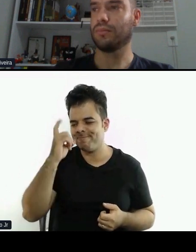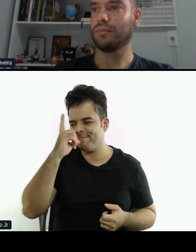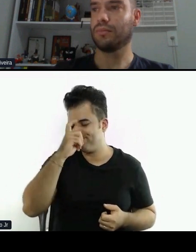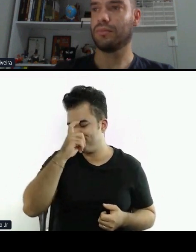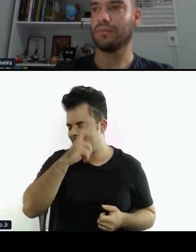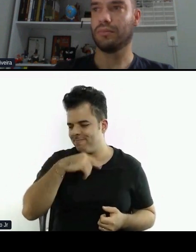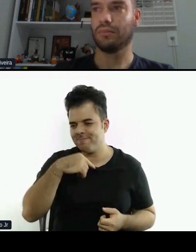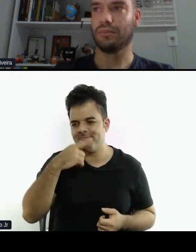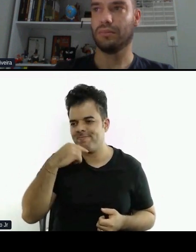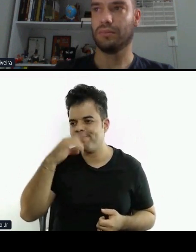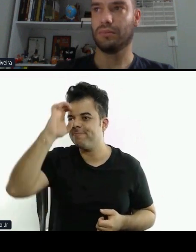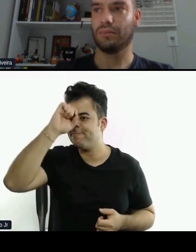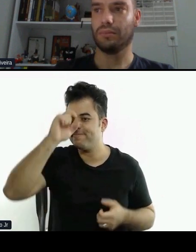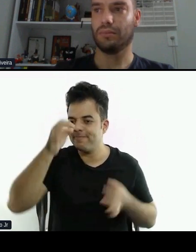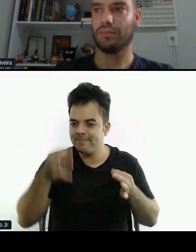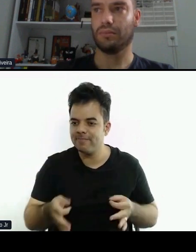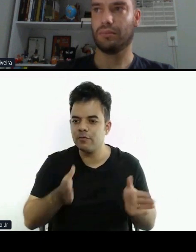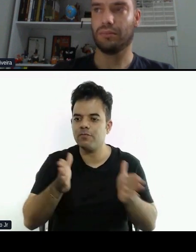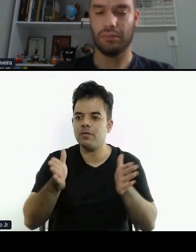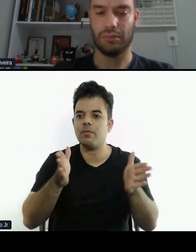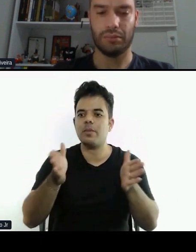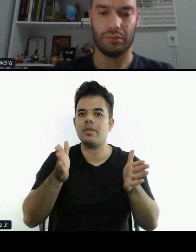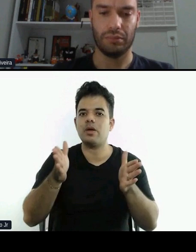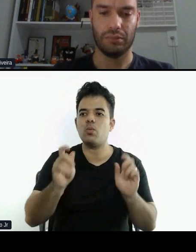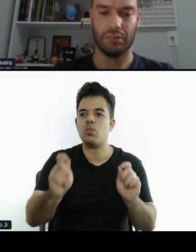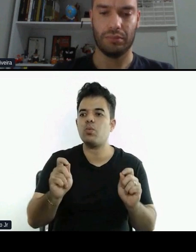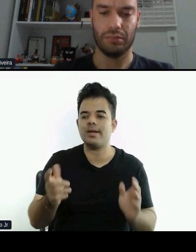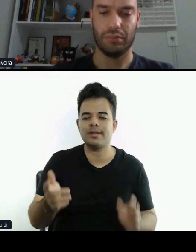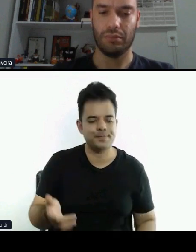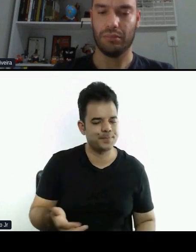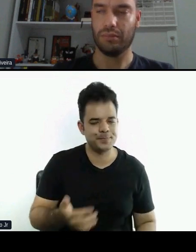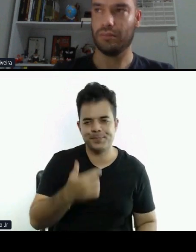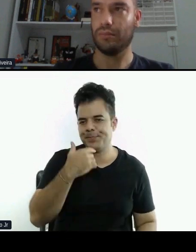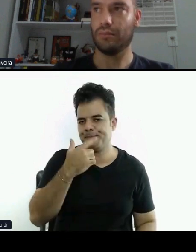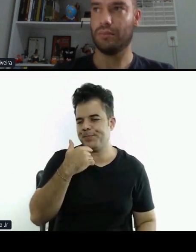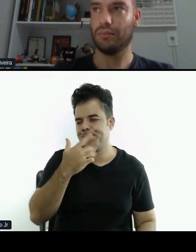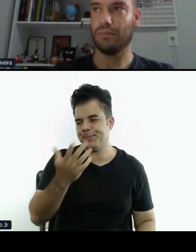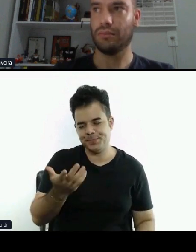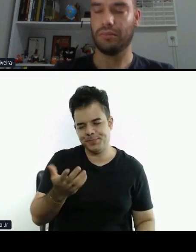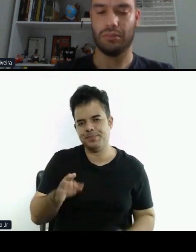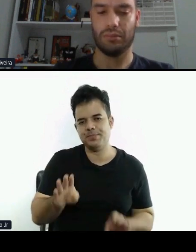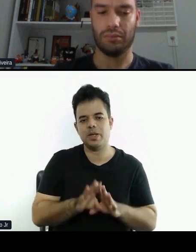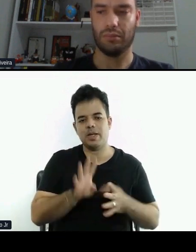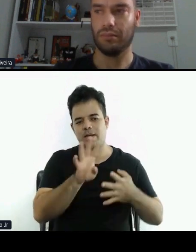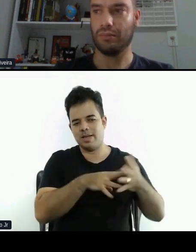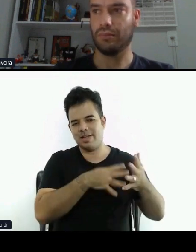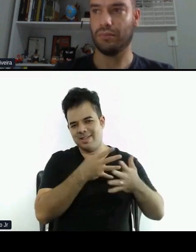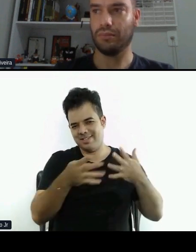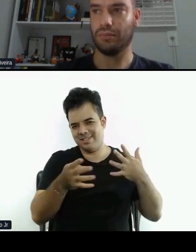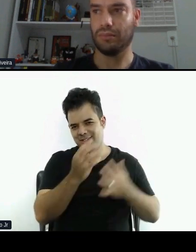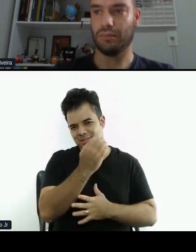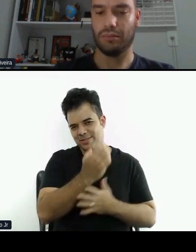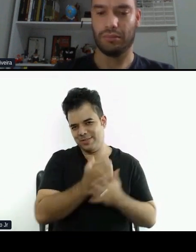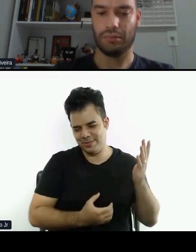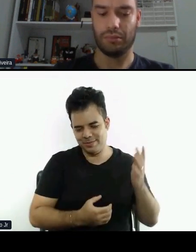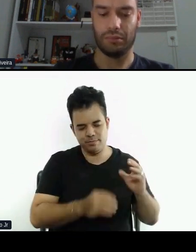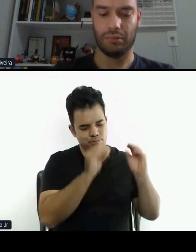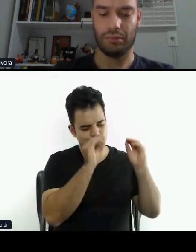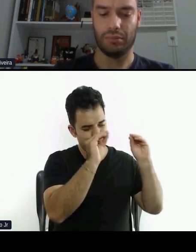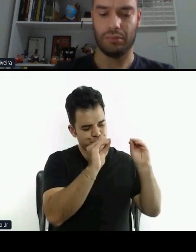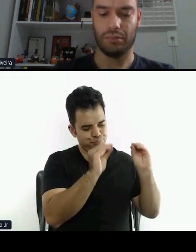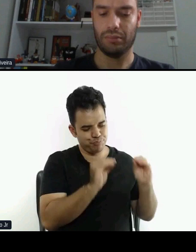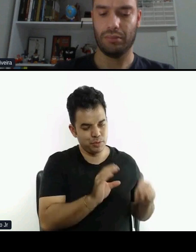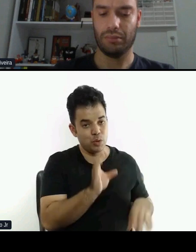né, de levar em consideração o que de fato é acessibilidade, né? Então, por exemplo, ter uma grade curricular, vamos desenvolver ali, trazer, né, um curso